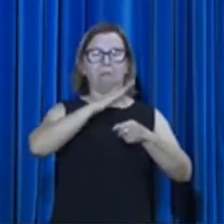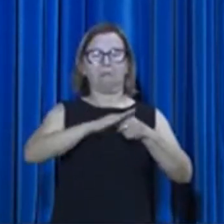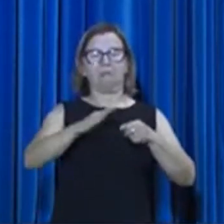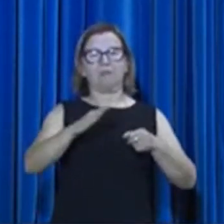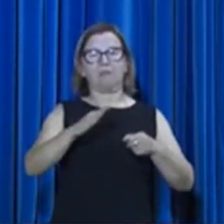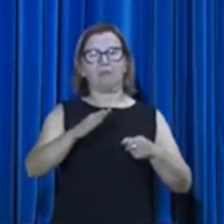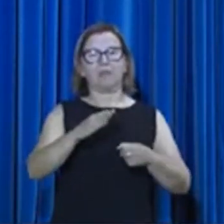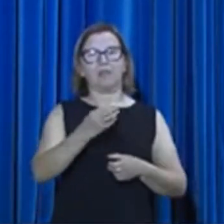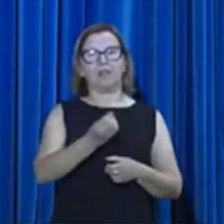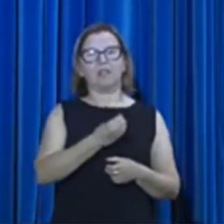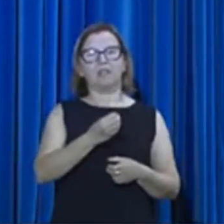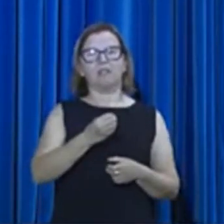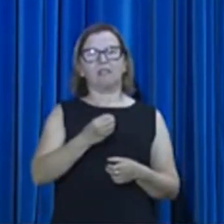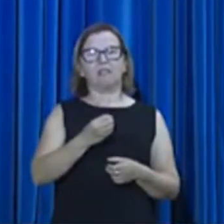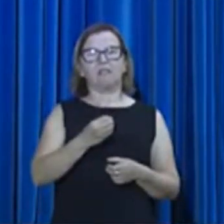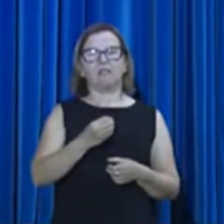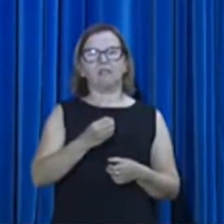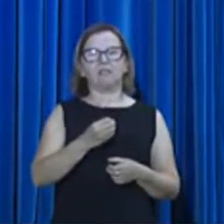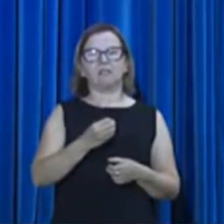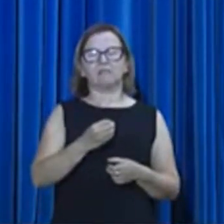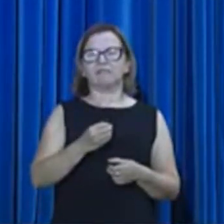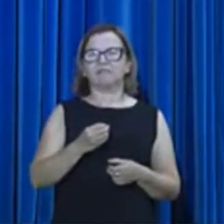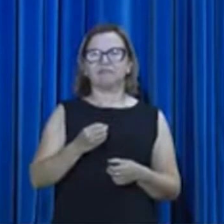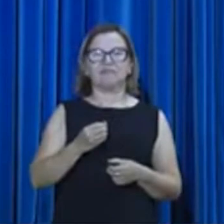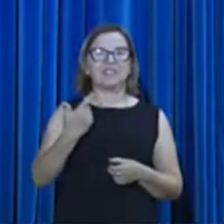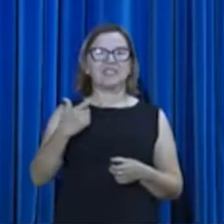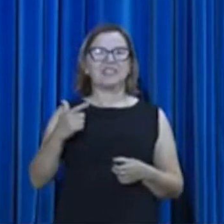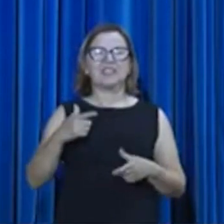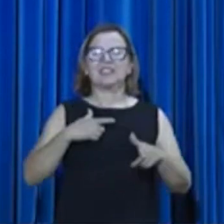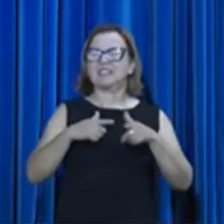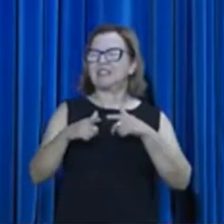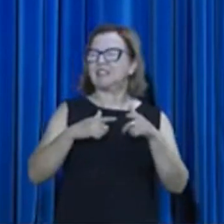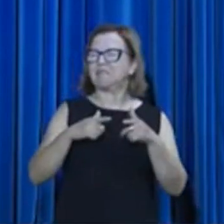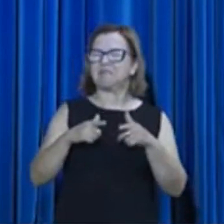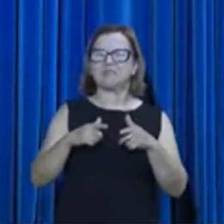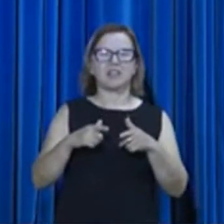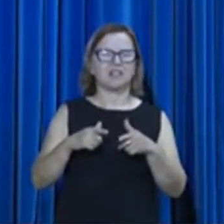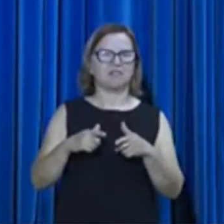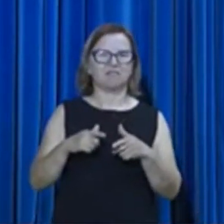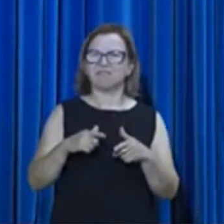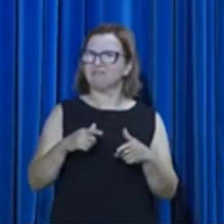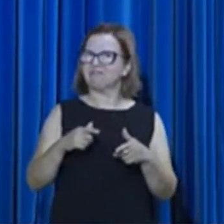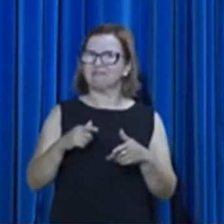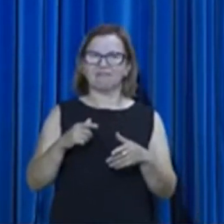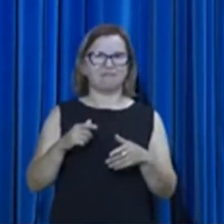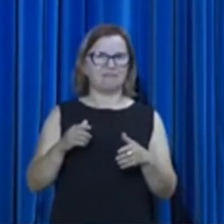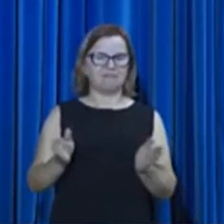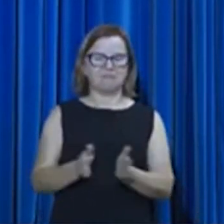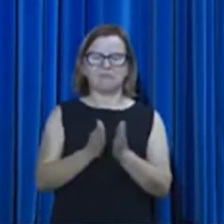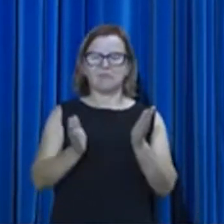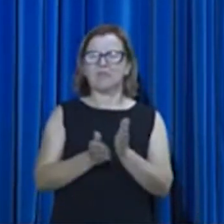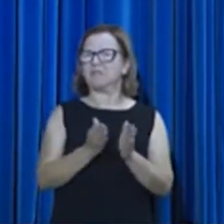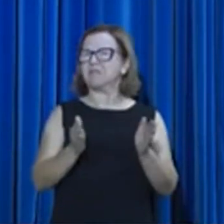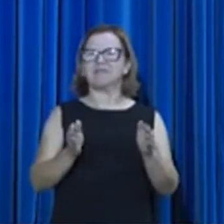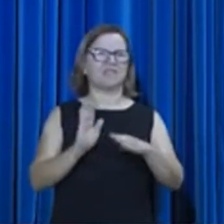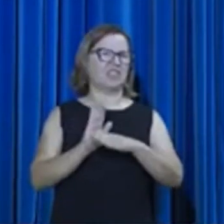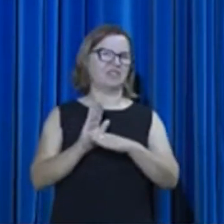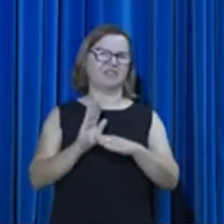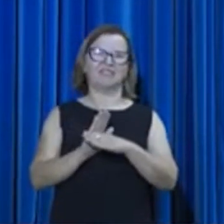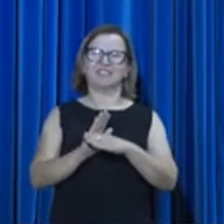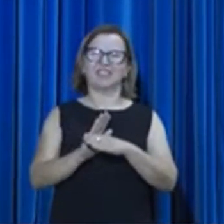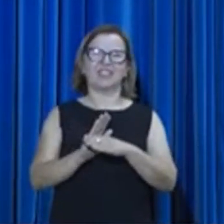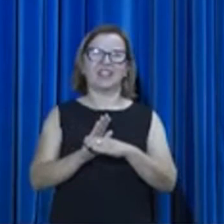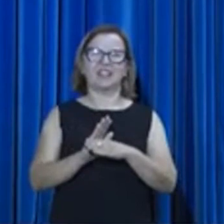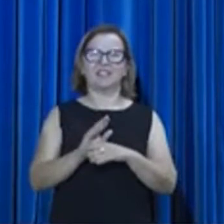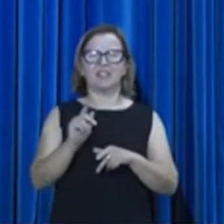viviam ociosamente. Não ajudavam os pobres e os necessitados. Então, se por um lado nós